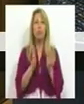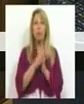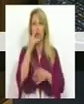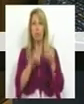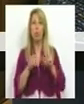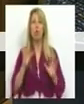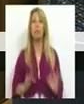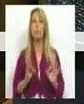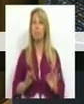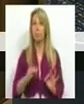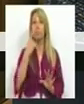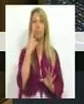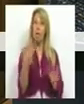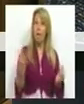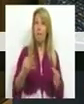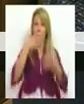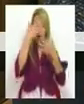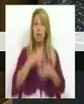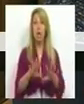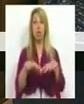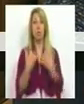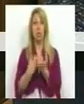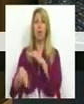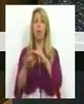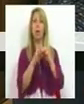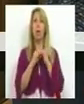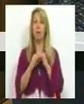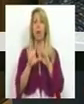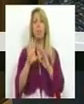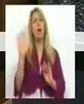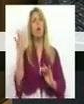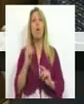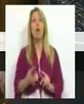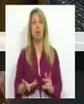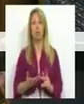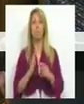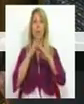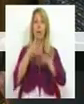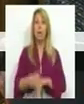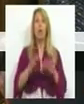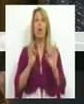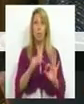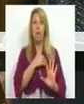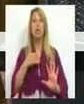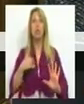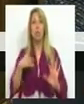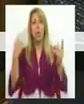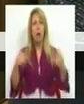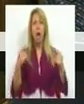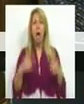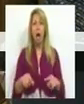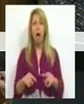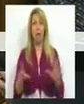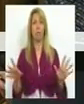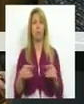cidadãos, reconhecendo a mesma dignidade social e a igualdade. Acontece que, no que se refere ao acesso a cuidados de saúde, subsistem